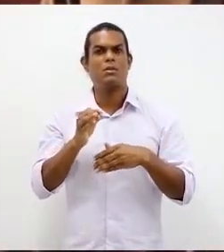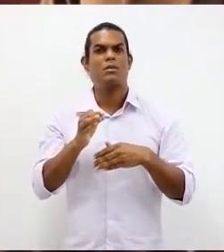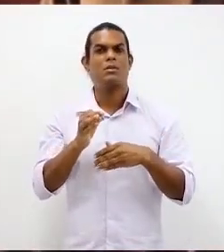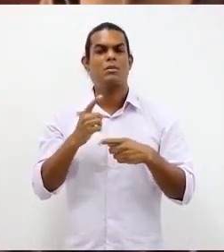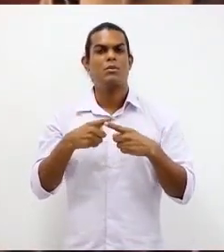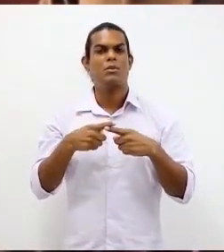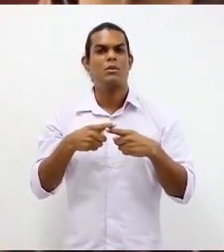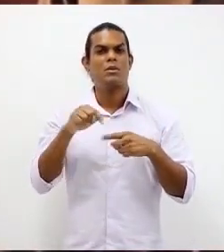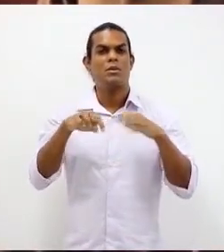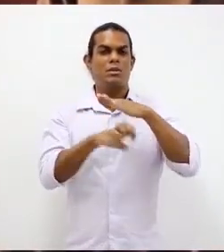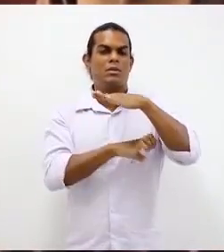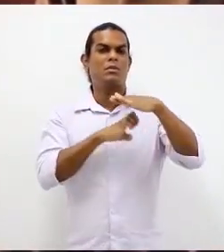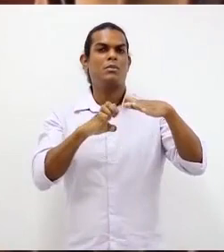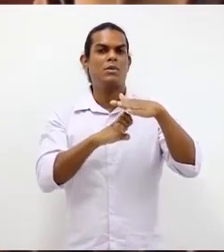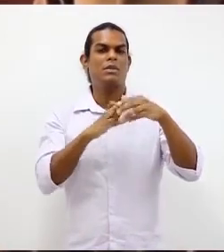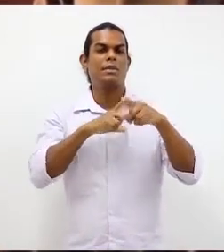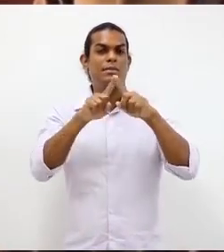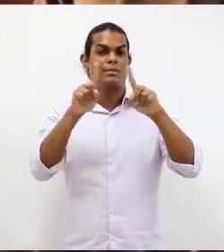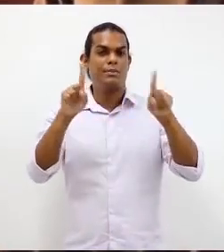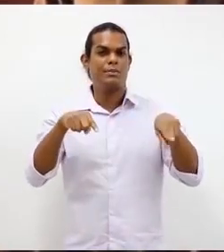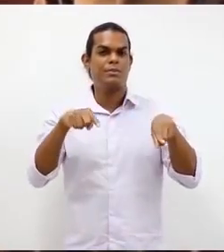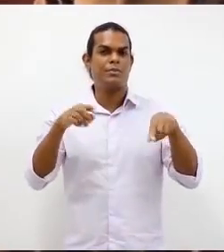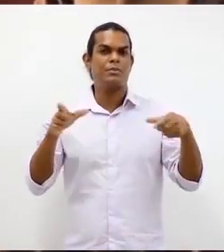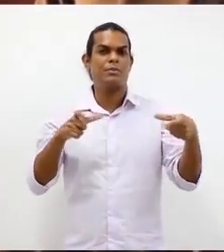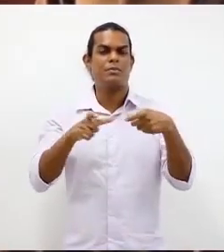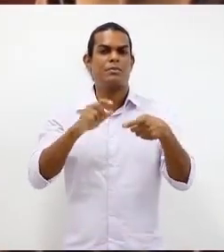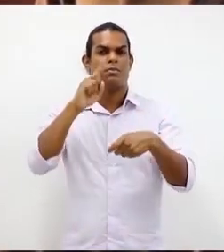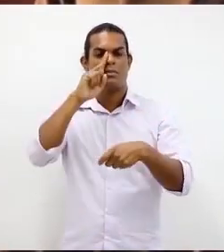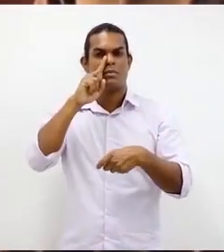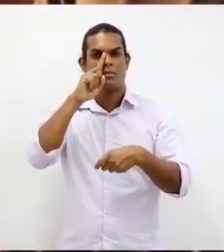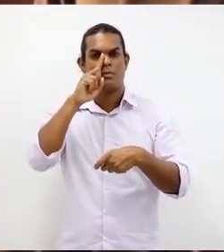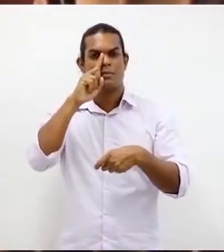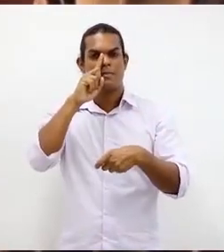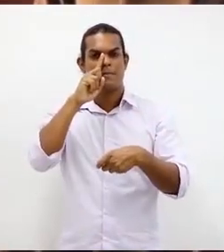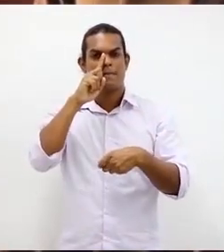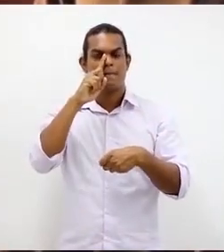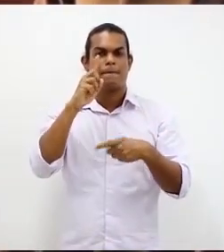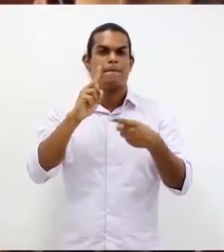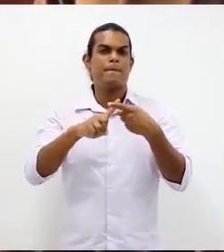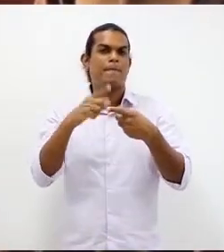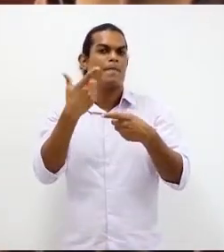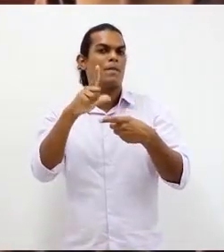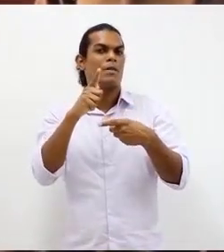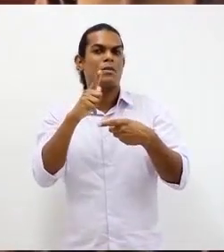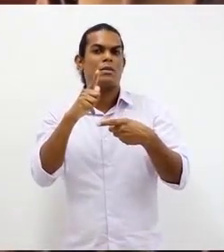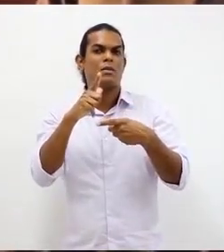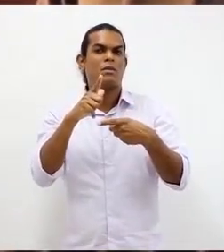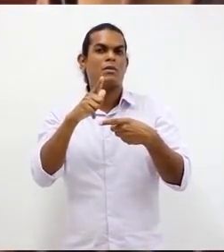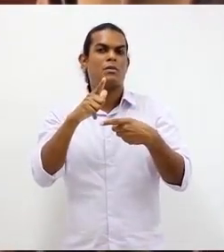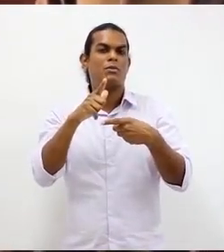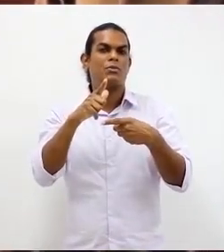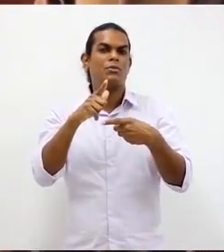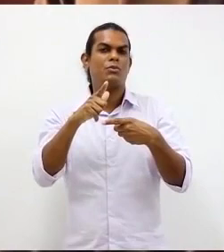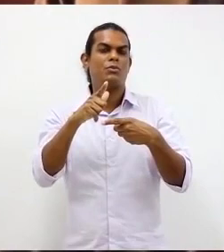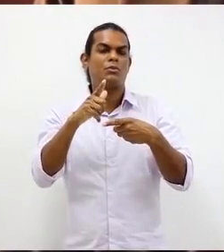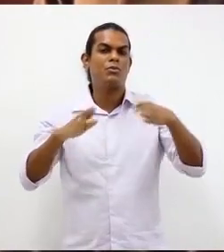parte de periculosidade, porque não tem o grau máximo, ou seja, não existe aquele que pode ocasionar um